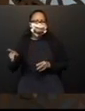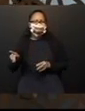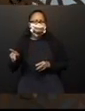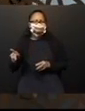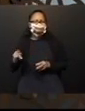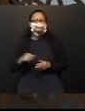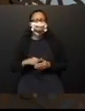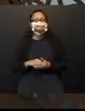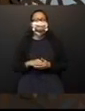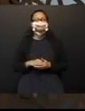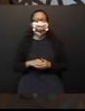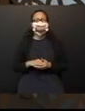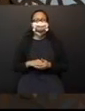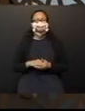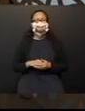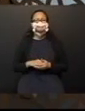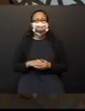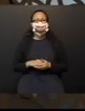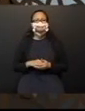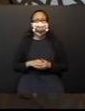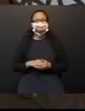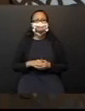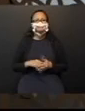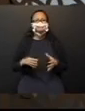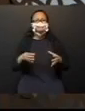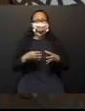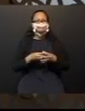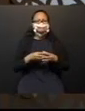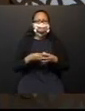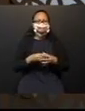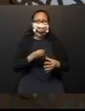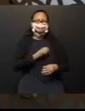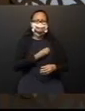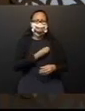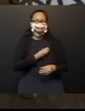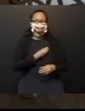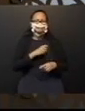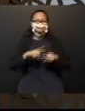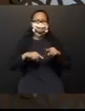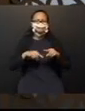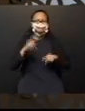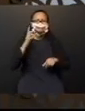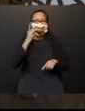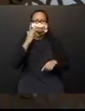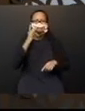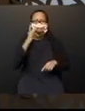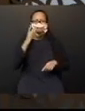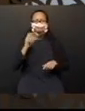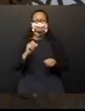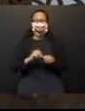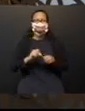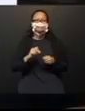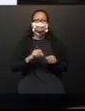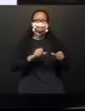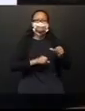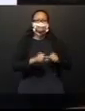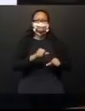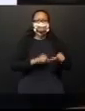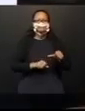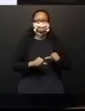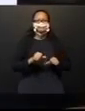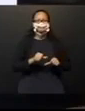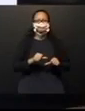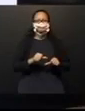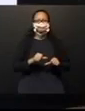daquela primeira montagem ali do número com o material dourado, fomos fazendo a troca. Olha lá no